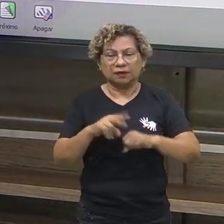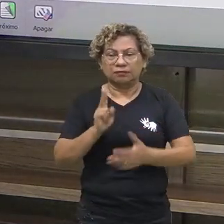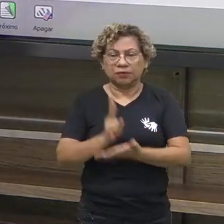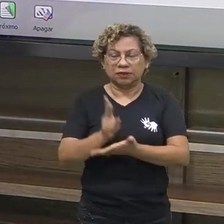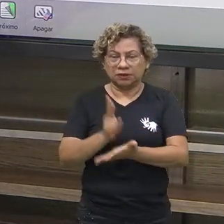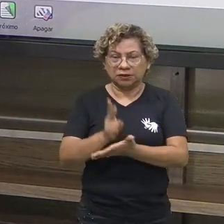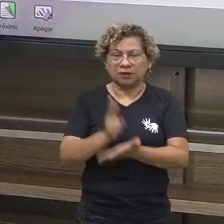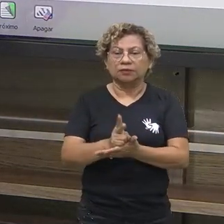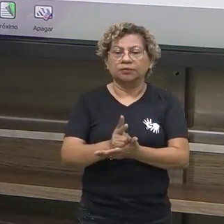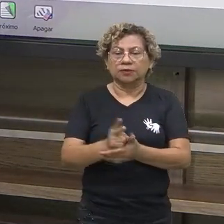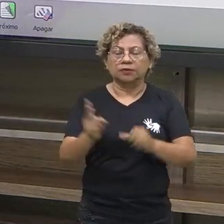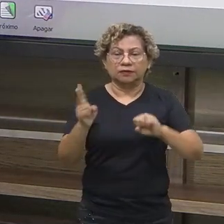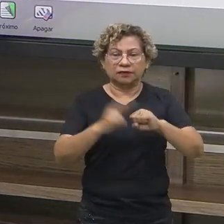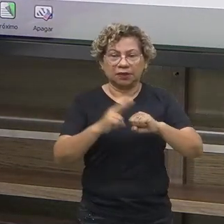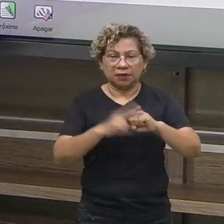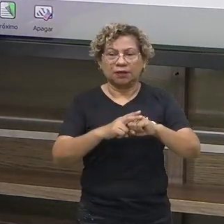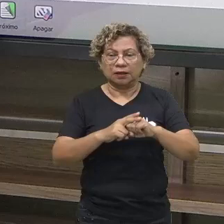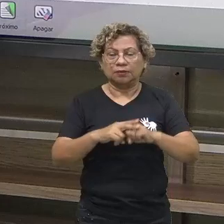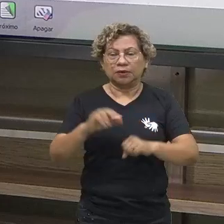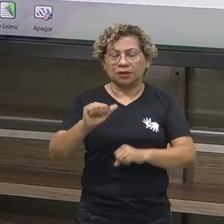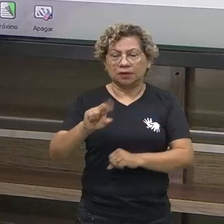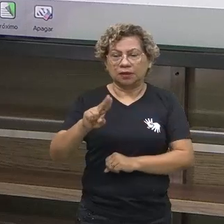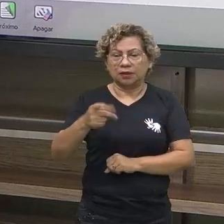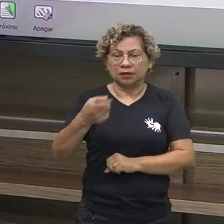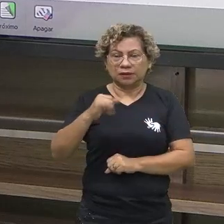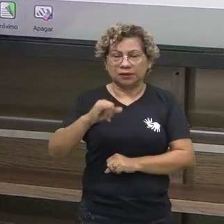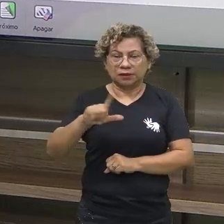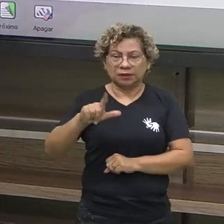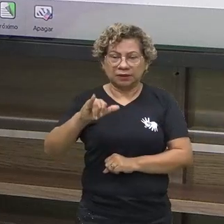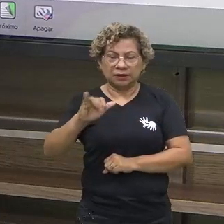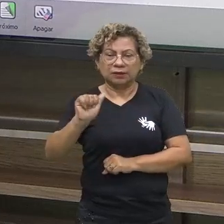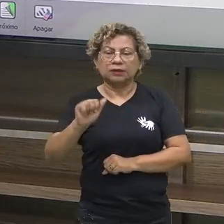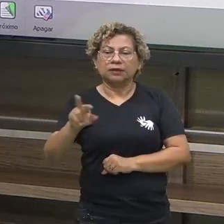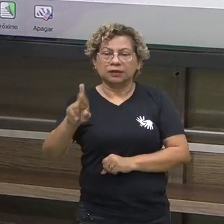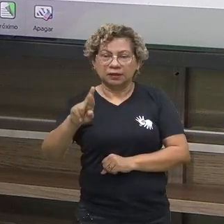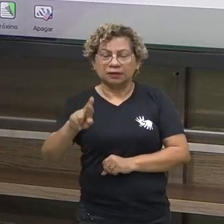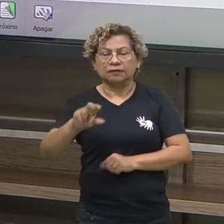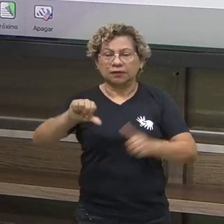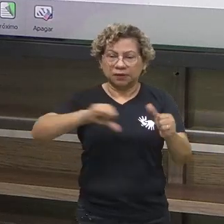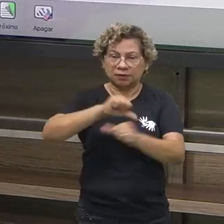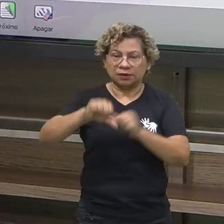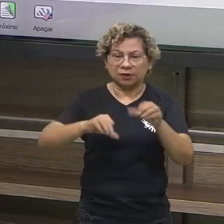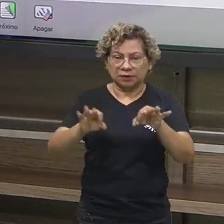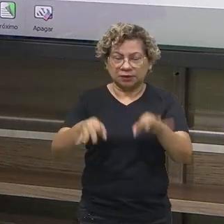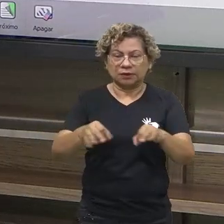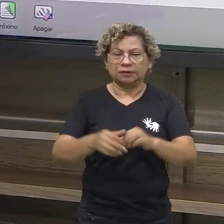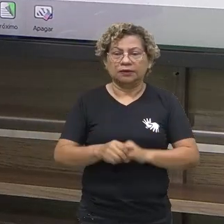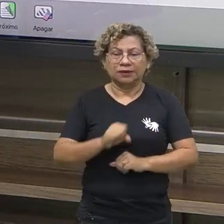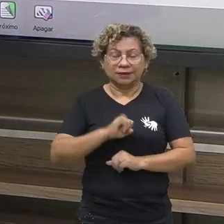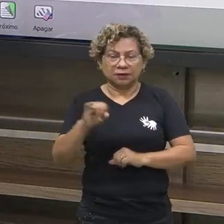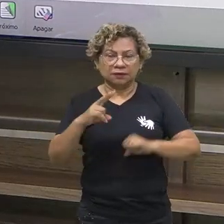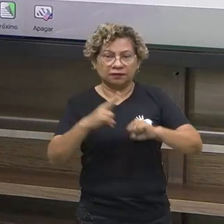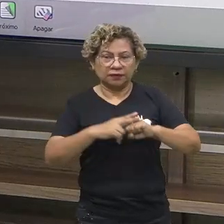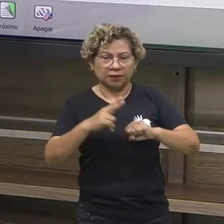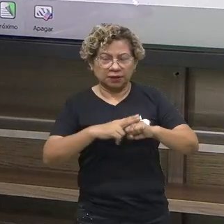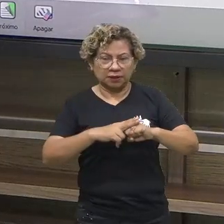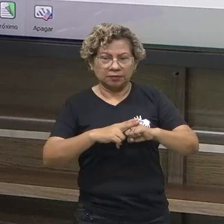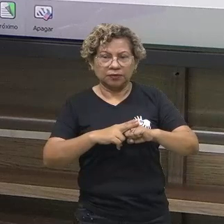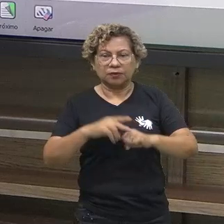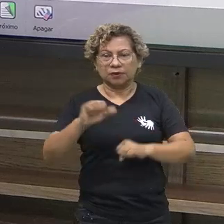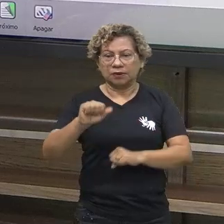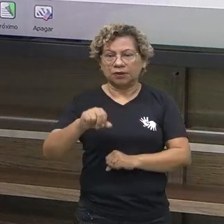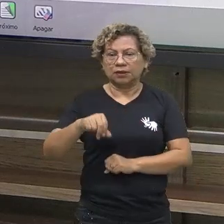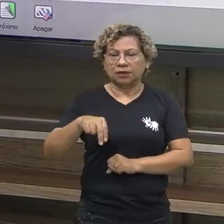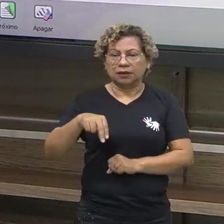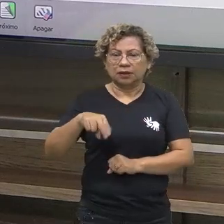será sempre no verbo auxiliar. O verbo principal, ele nunca tem alteração, tá tá certo? Se tiver verbo auxiliar, é